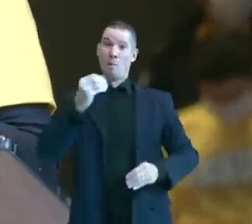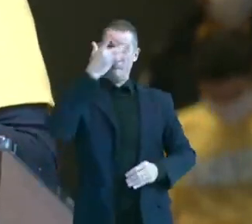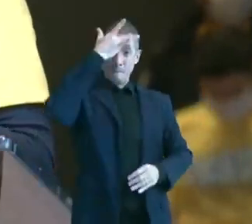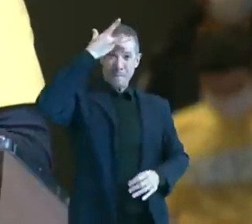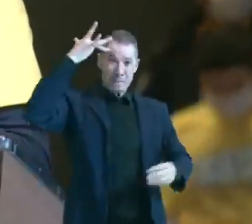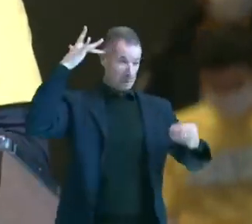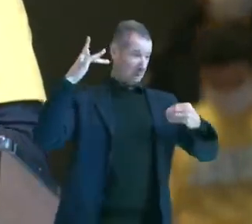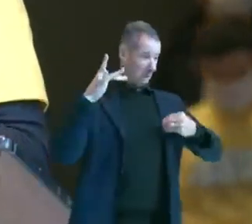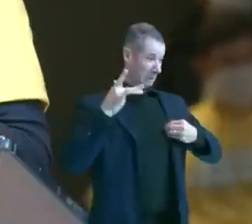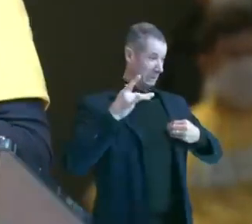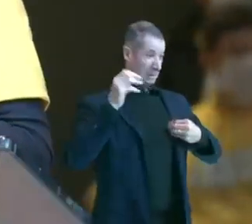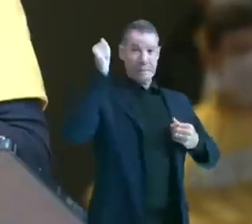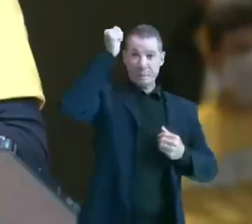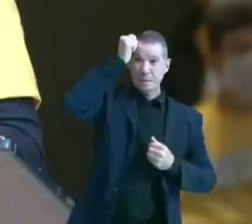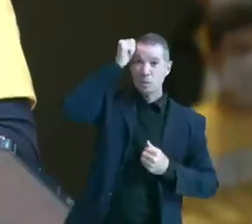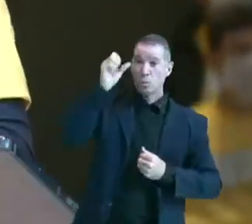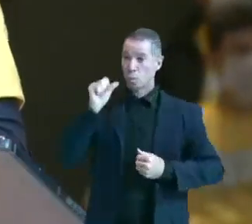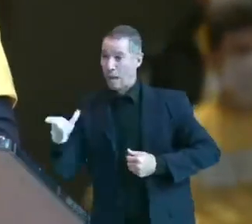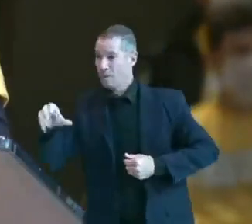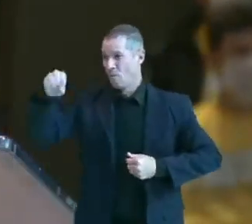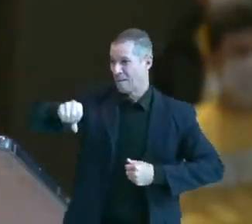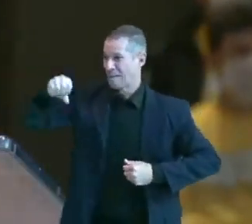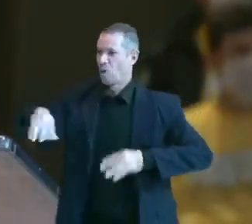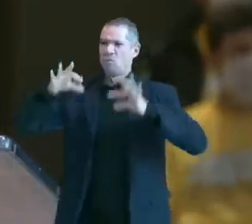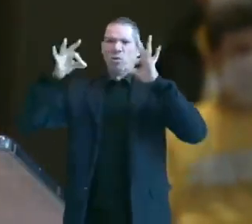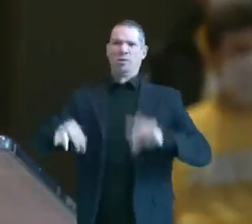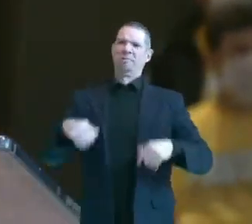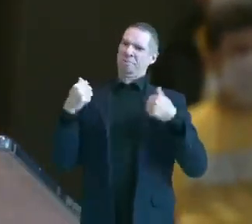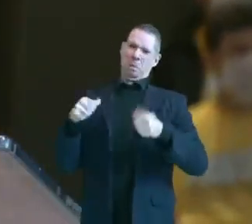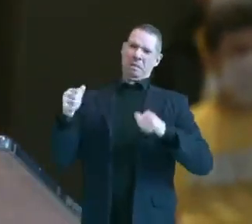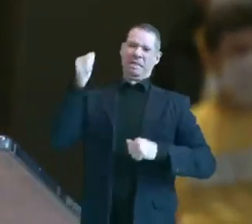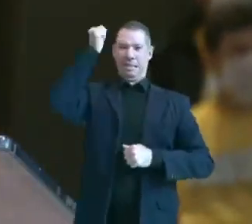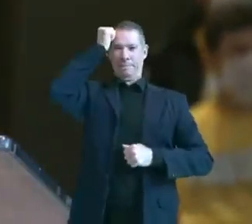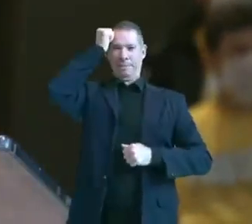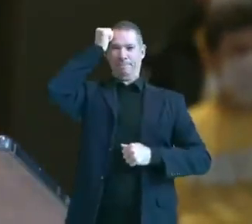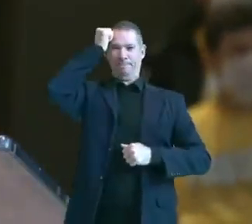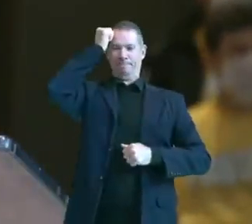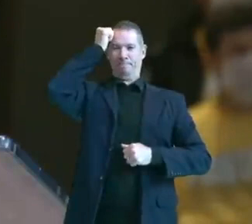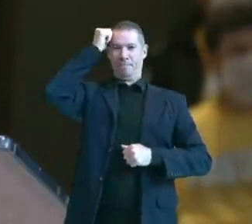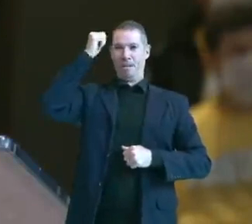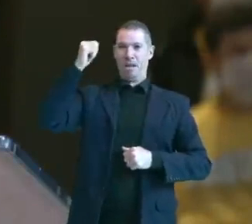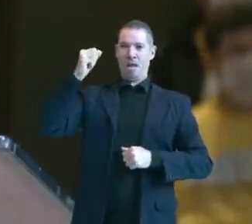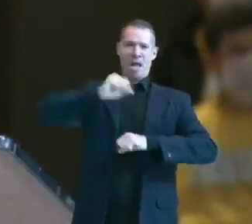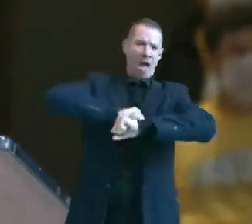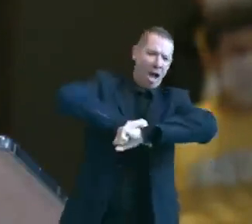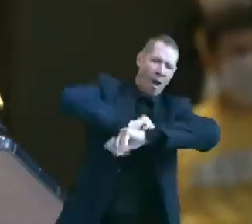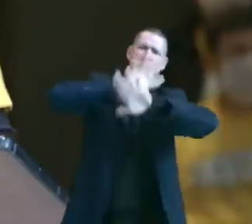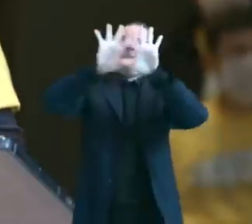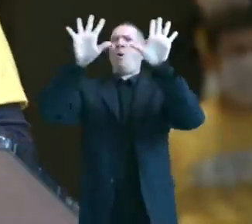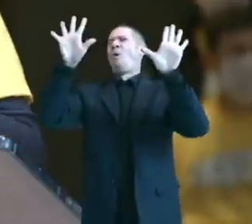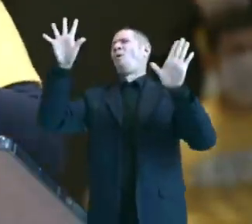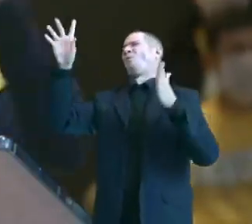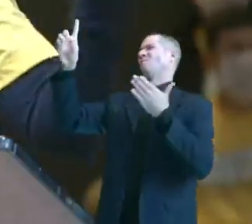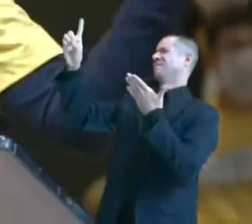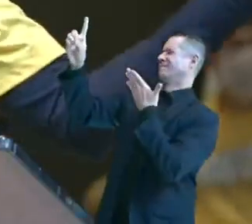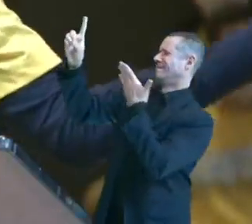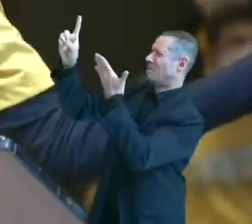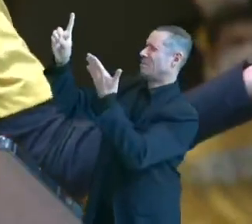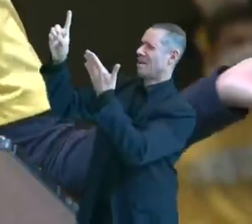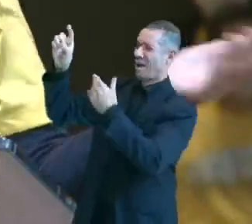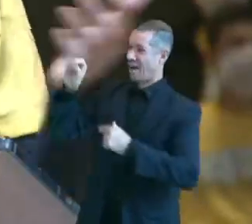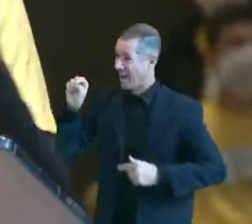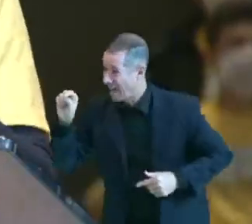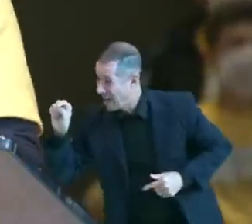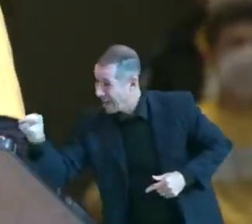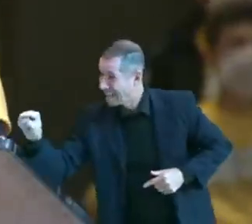arrepende do que 99 justos que não precisam se arrepender. Eu glorifico a Deus porque a Tailana